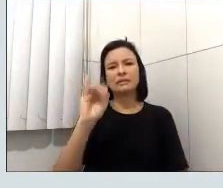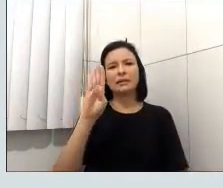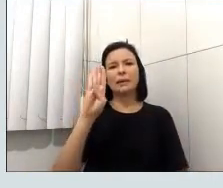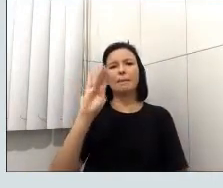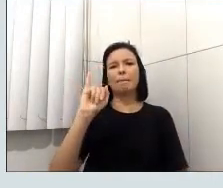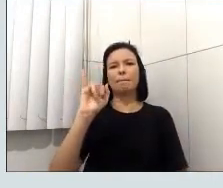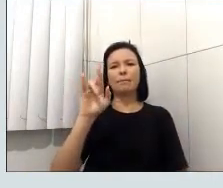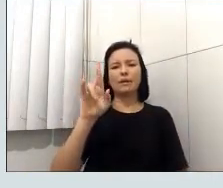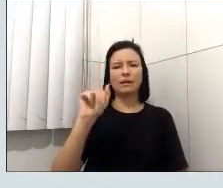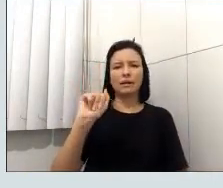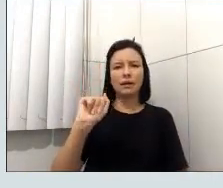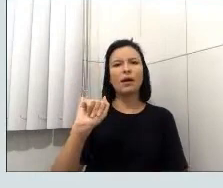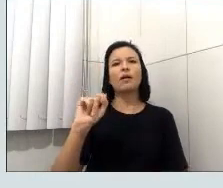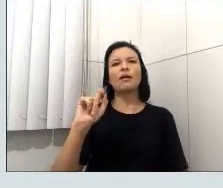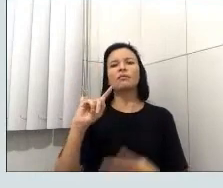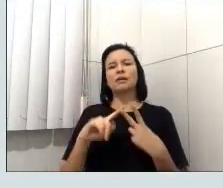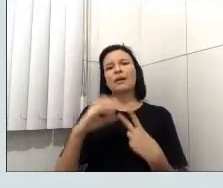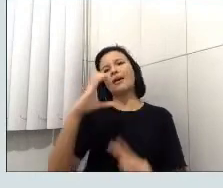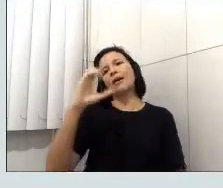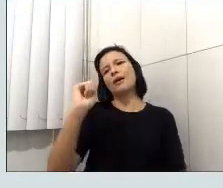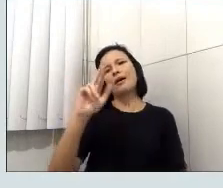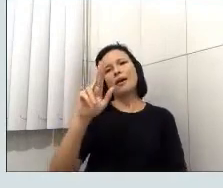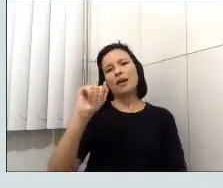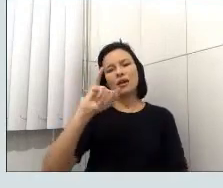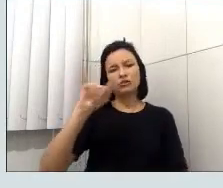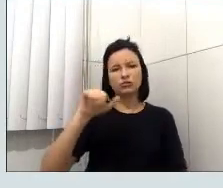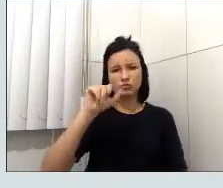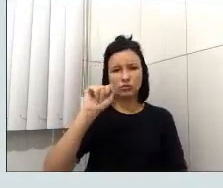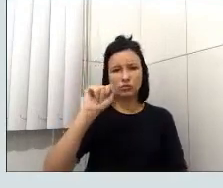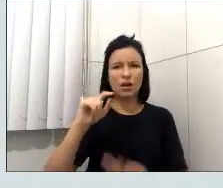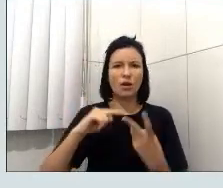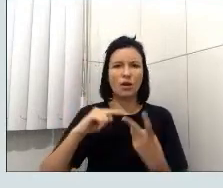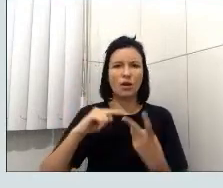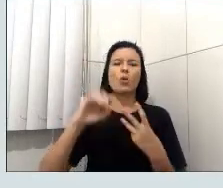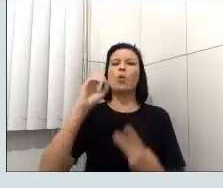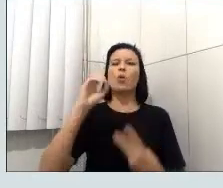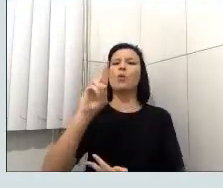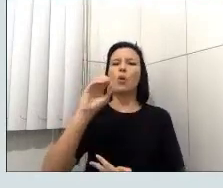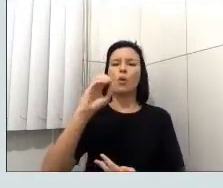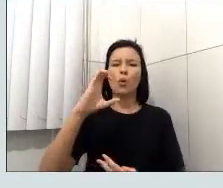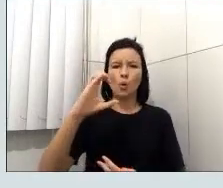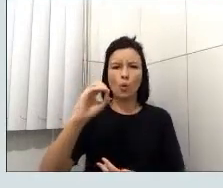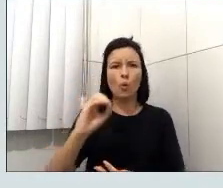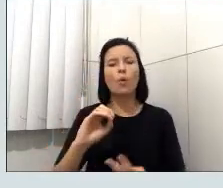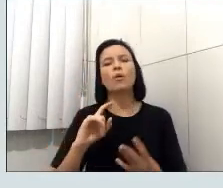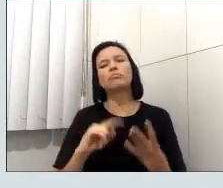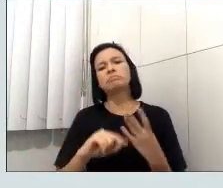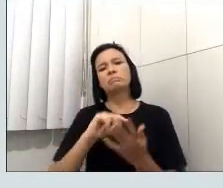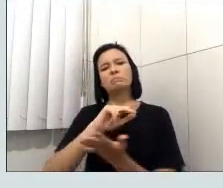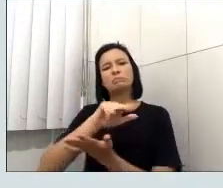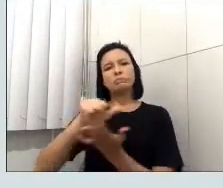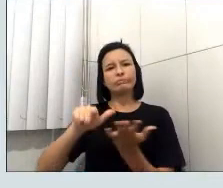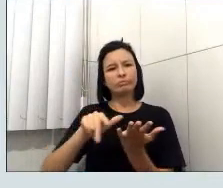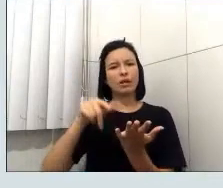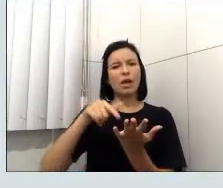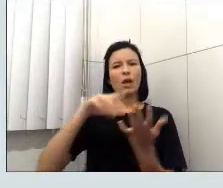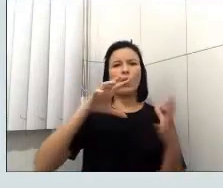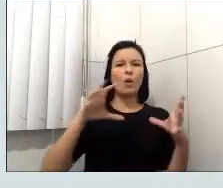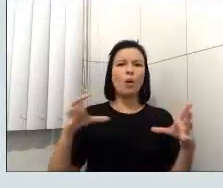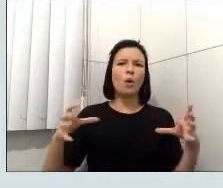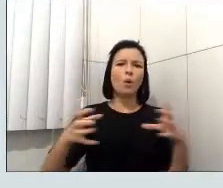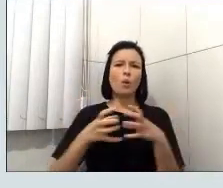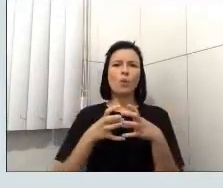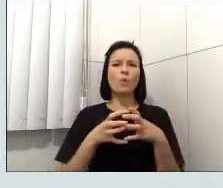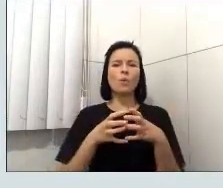Goitacás, Carijó, Carajá, Borocó, Botucodó, e são diversos grupos que